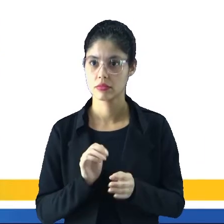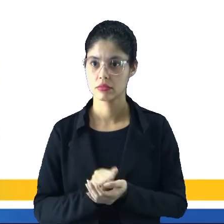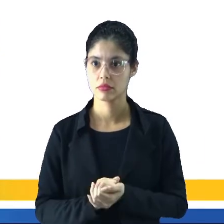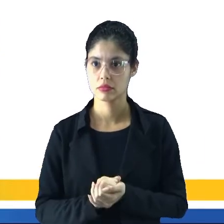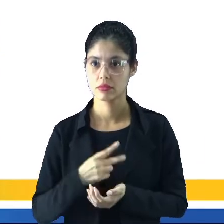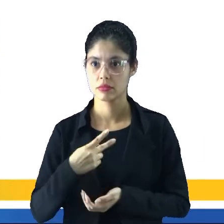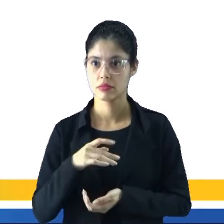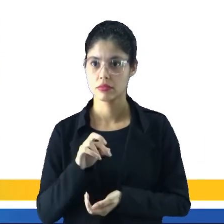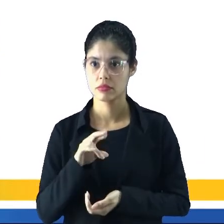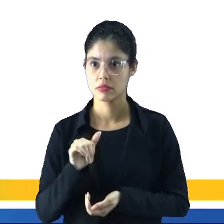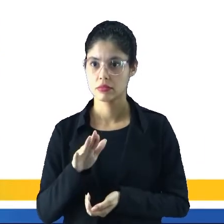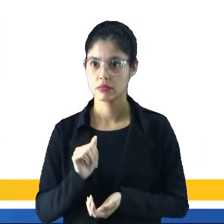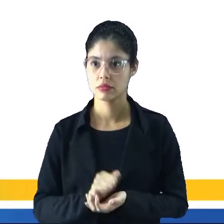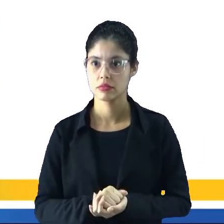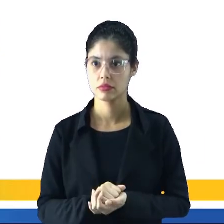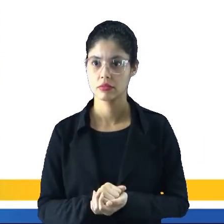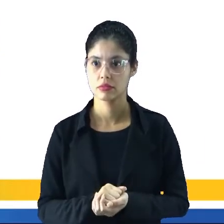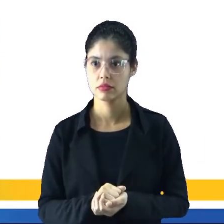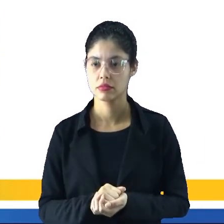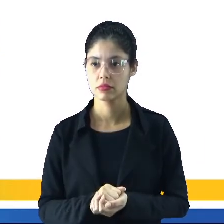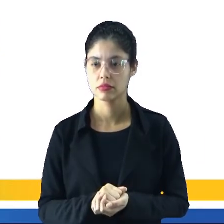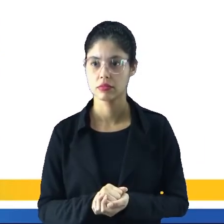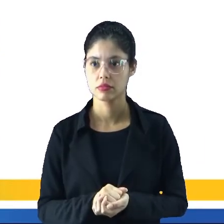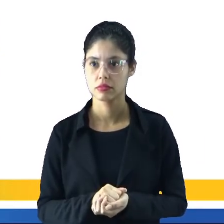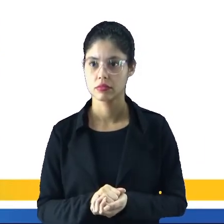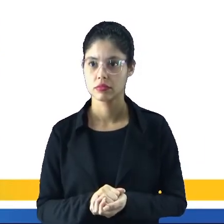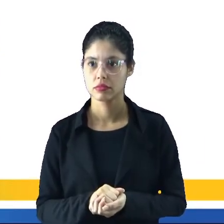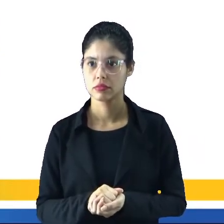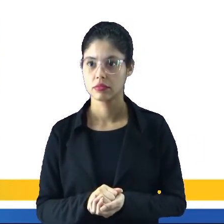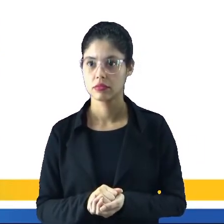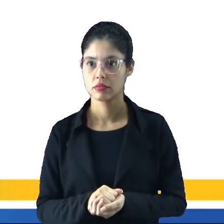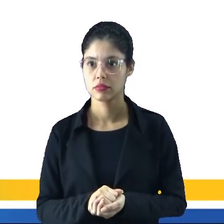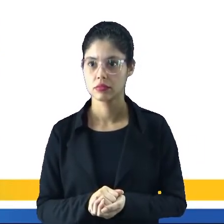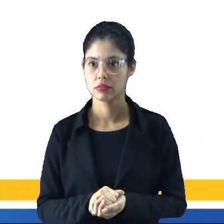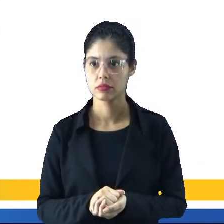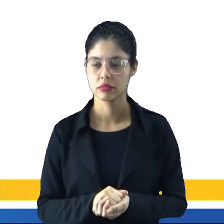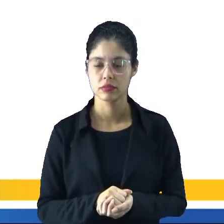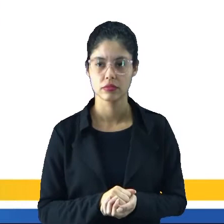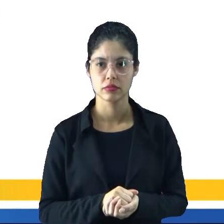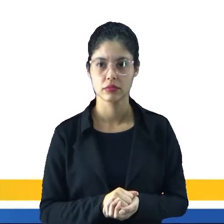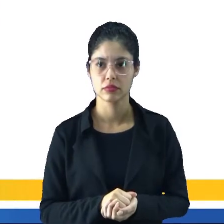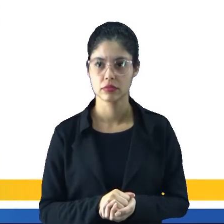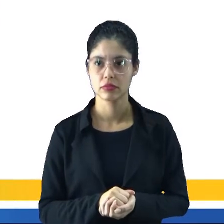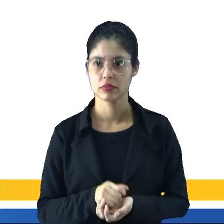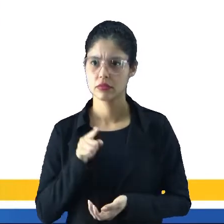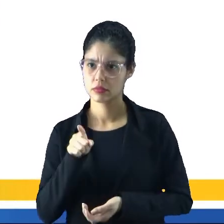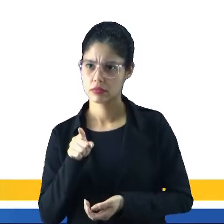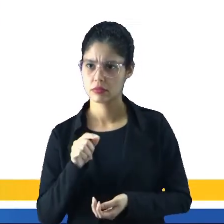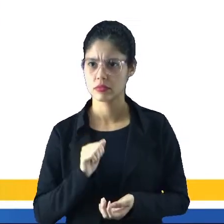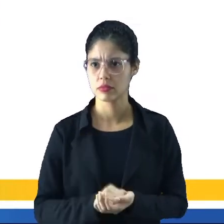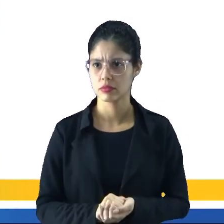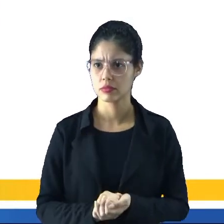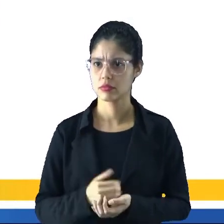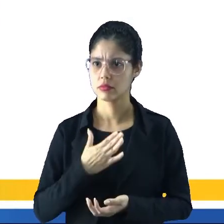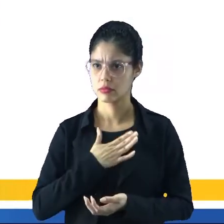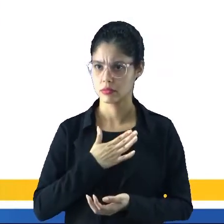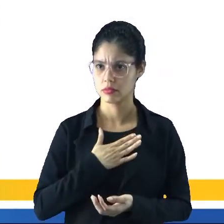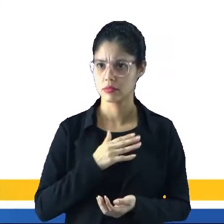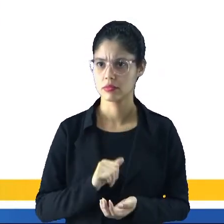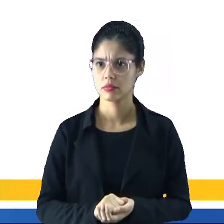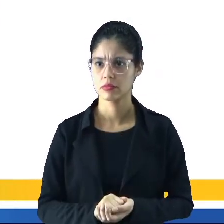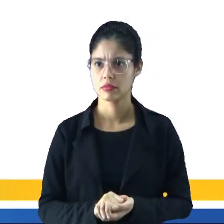sentido de portar. Do you have my Mastercard? I can't find it. Você tá com o